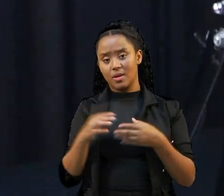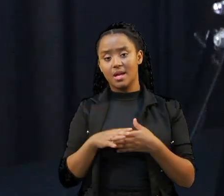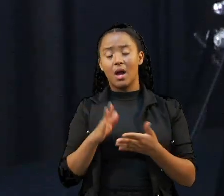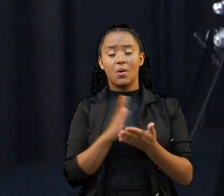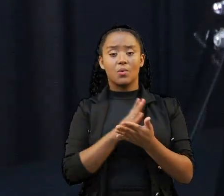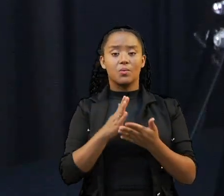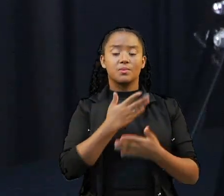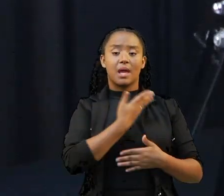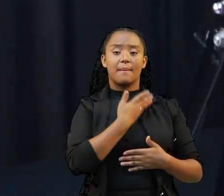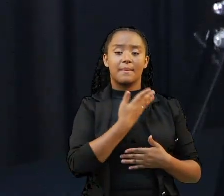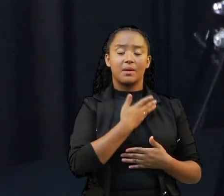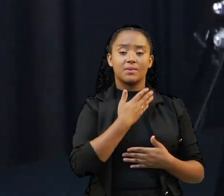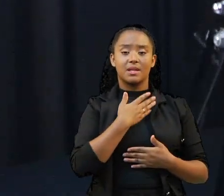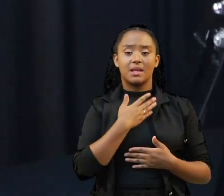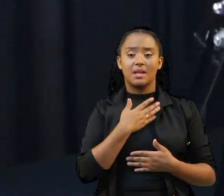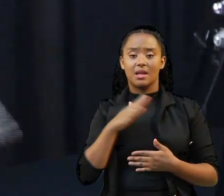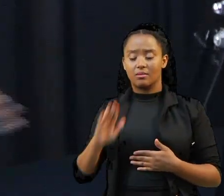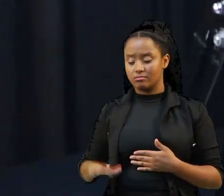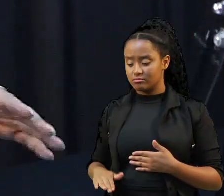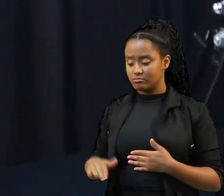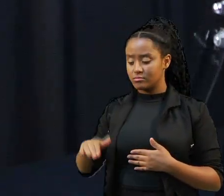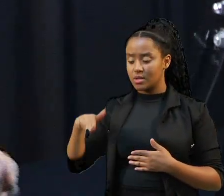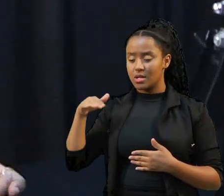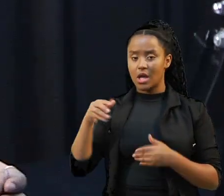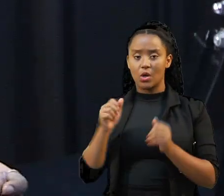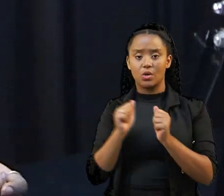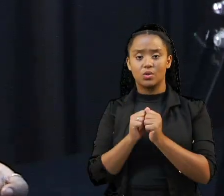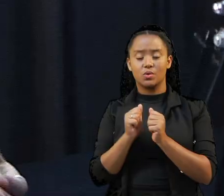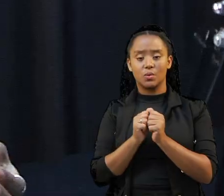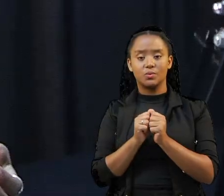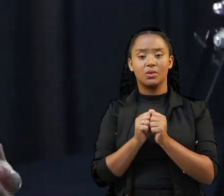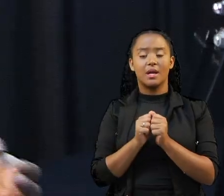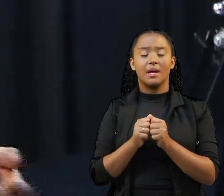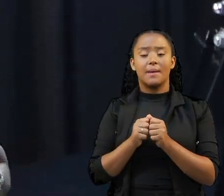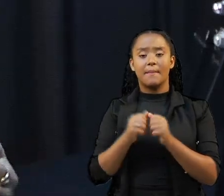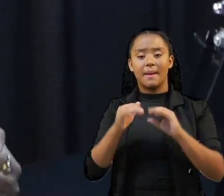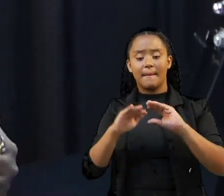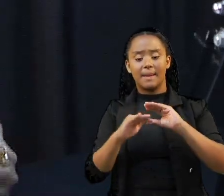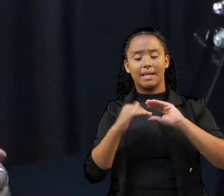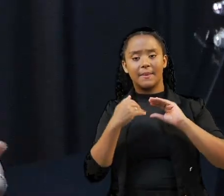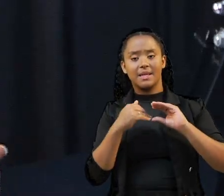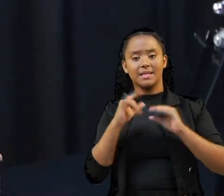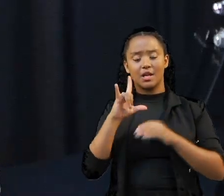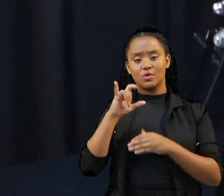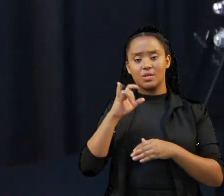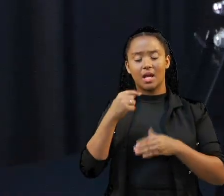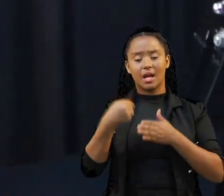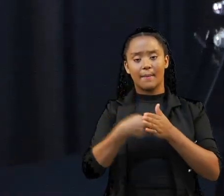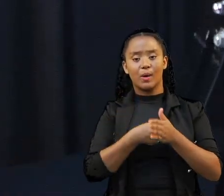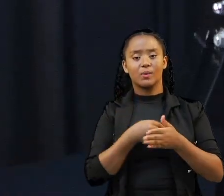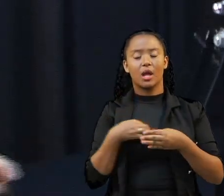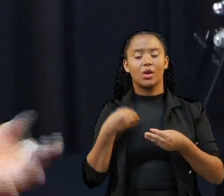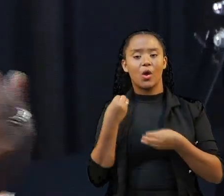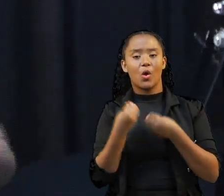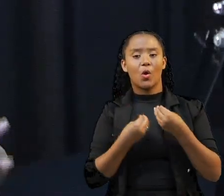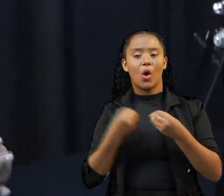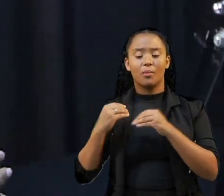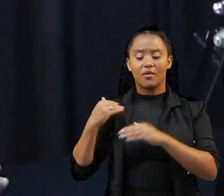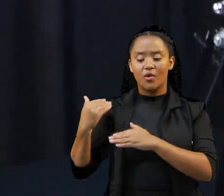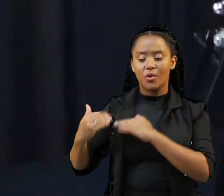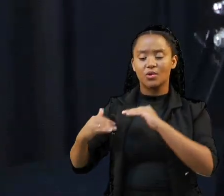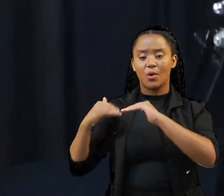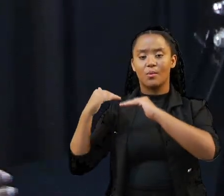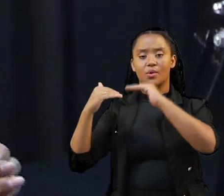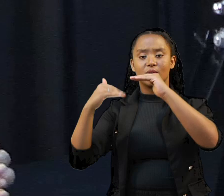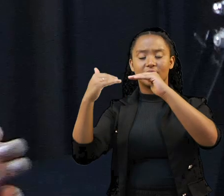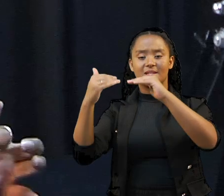que cresceram comigo ou que eu saía, dava rolê por lá, me manda mensagem no Instagram perguntando, sabe? Tipo assim, como que foi o